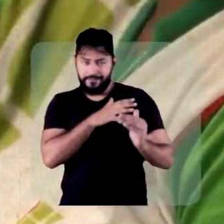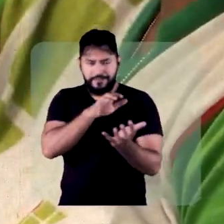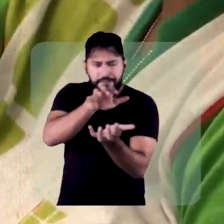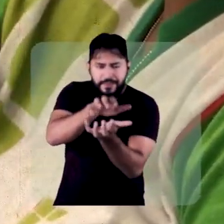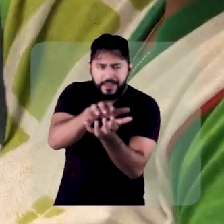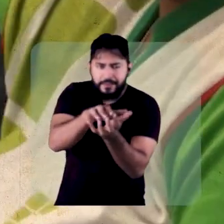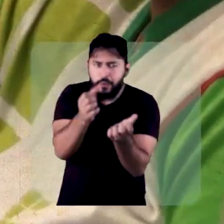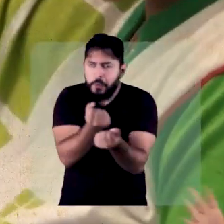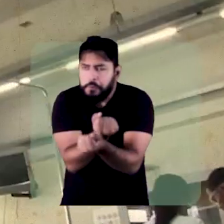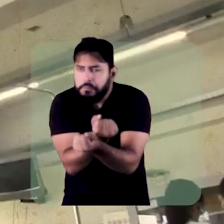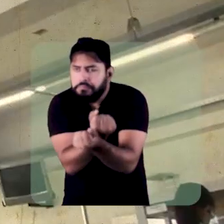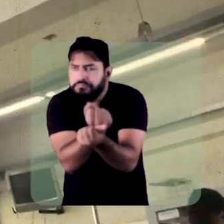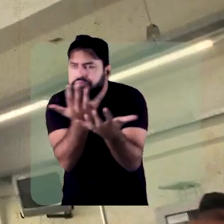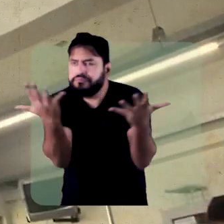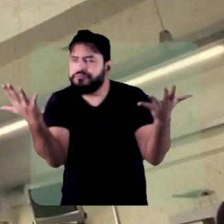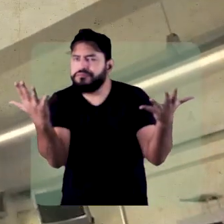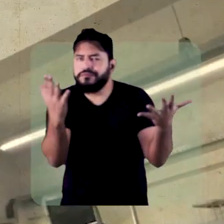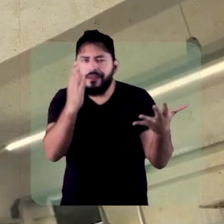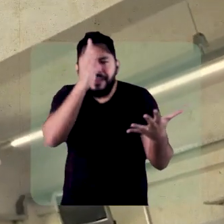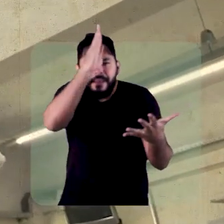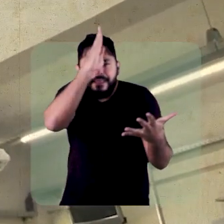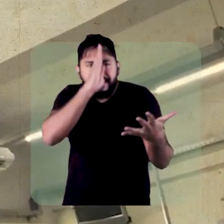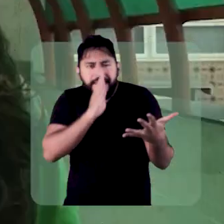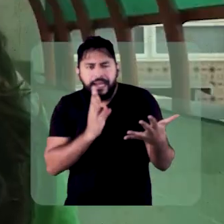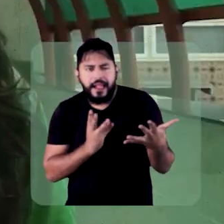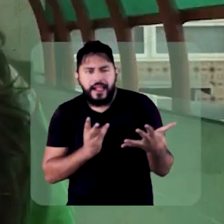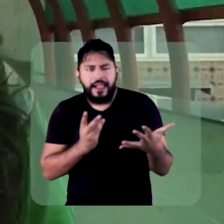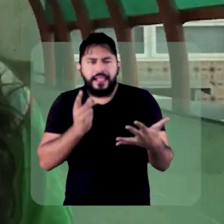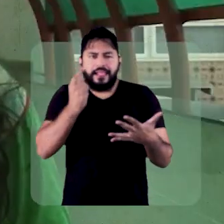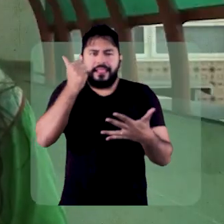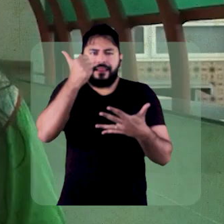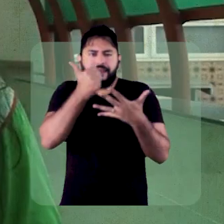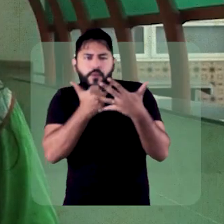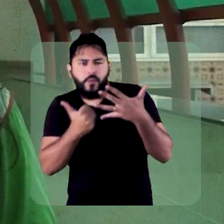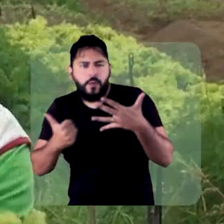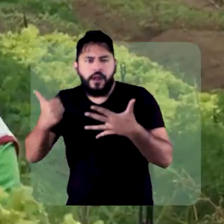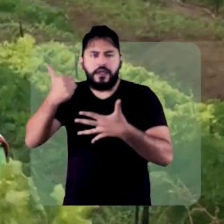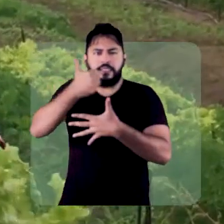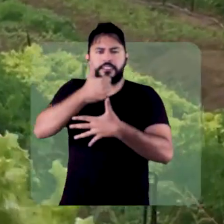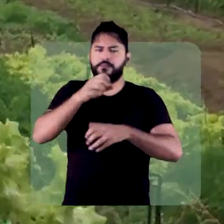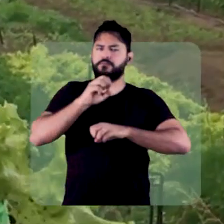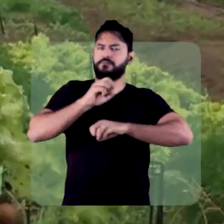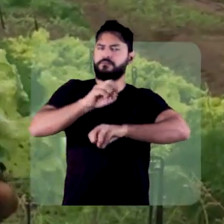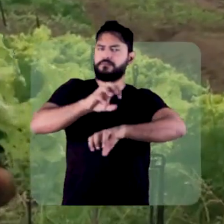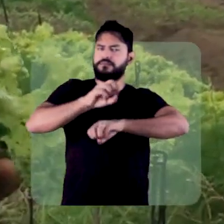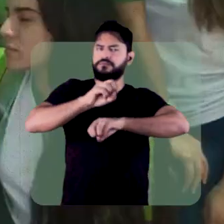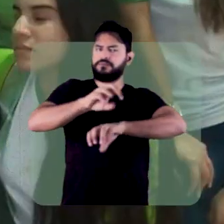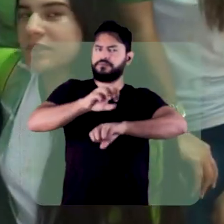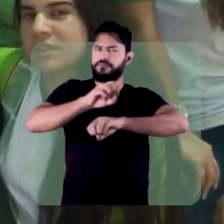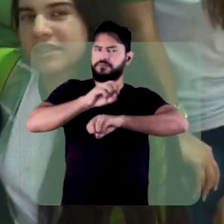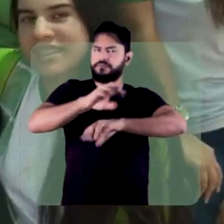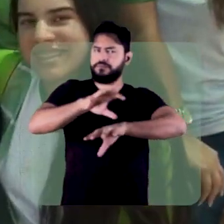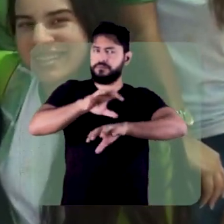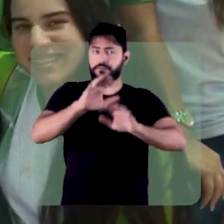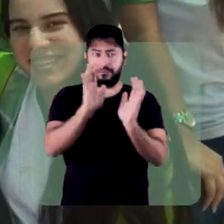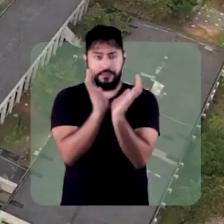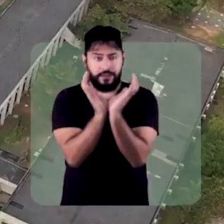o IF de Pernambuco dispõe para a população, gratuita e de qualidade, tais níveis de